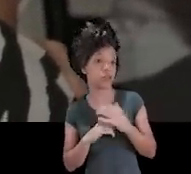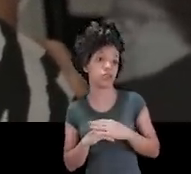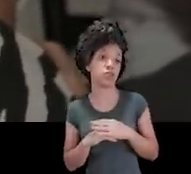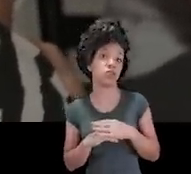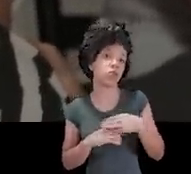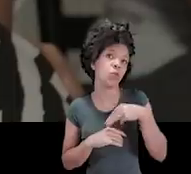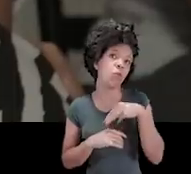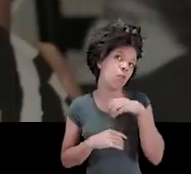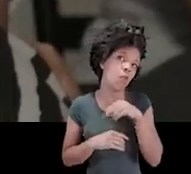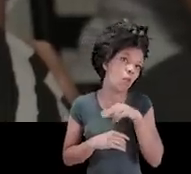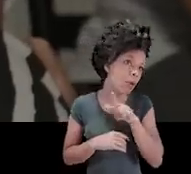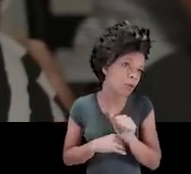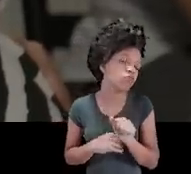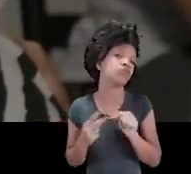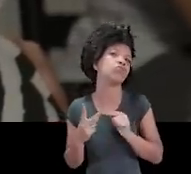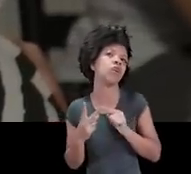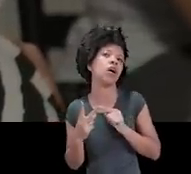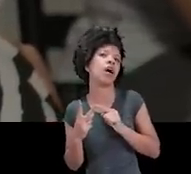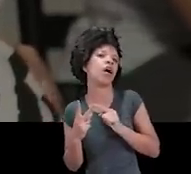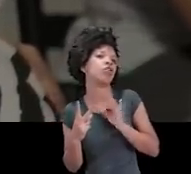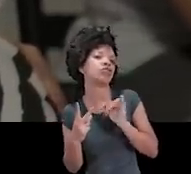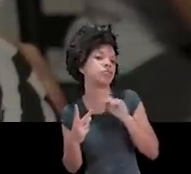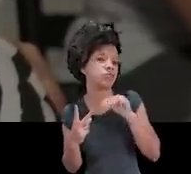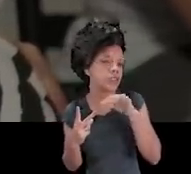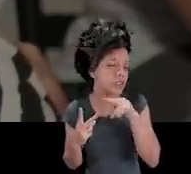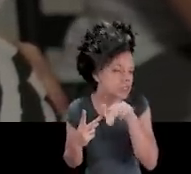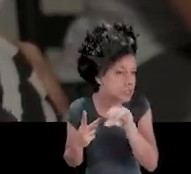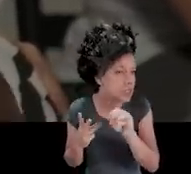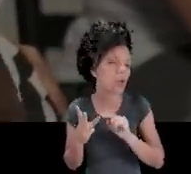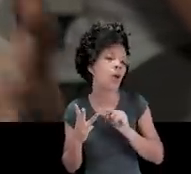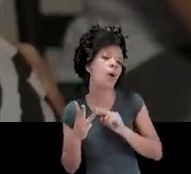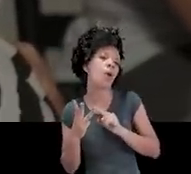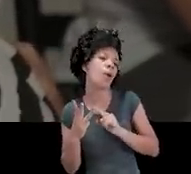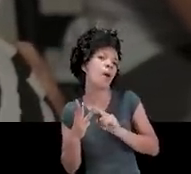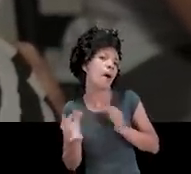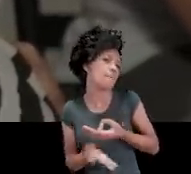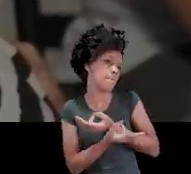monges tibetanos, os monges budistas e o universo